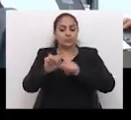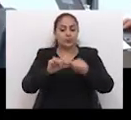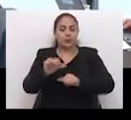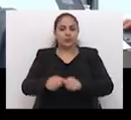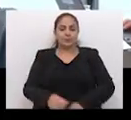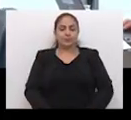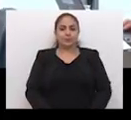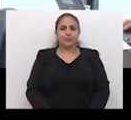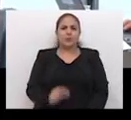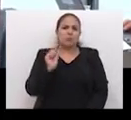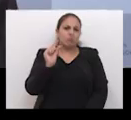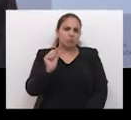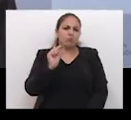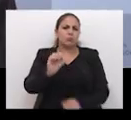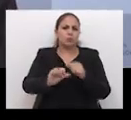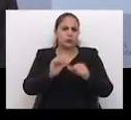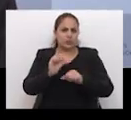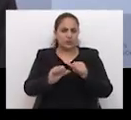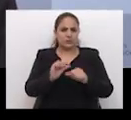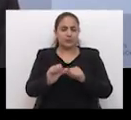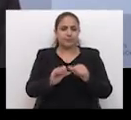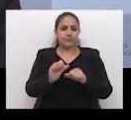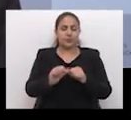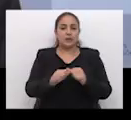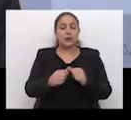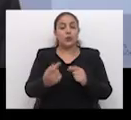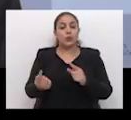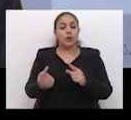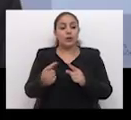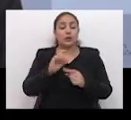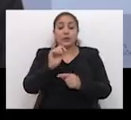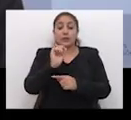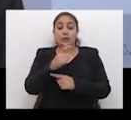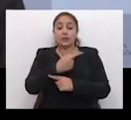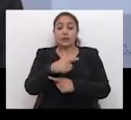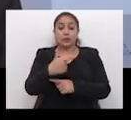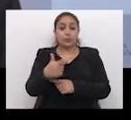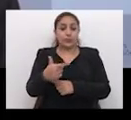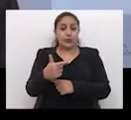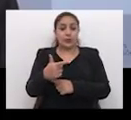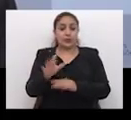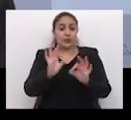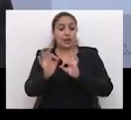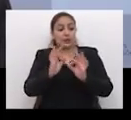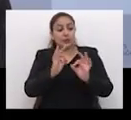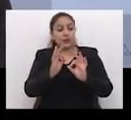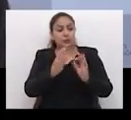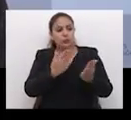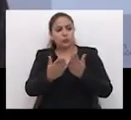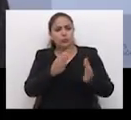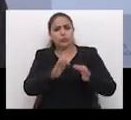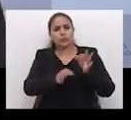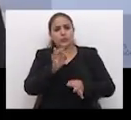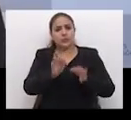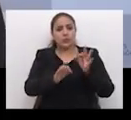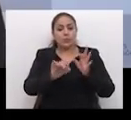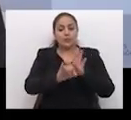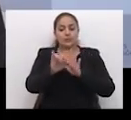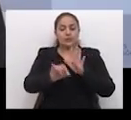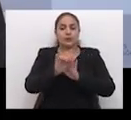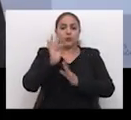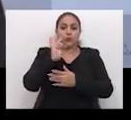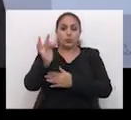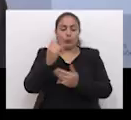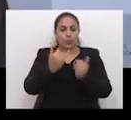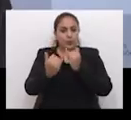pontos foram modificados. Pequenas mudanças que visam não haver o possível questionamento judicial de uma